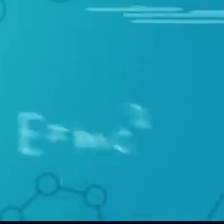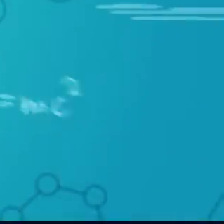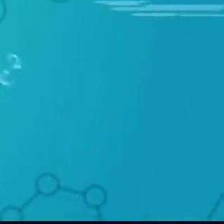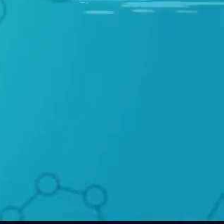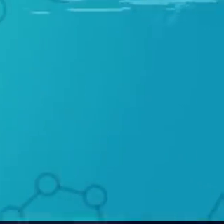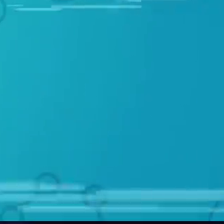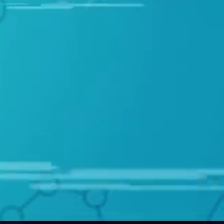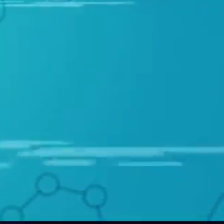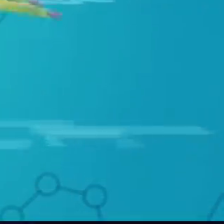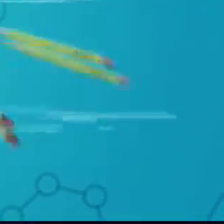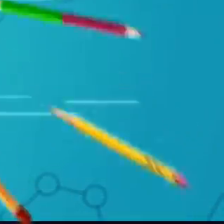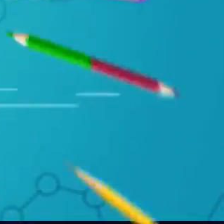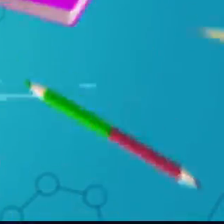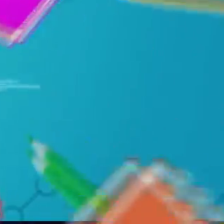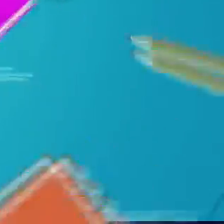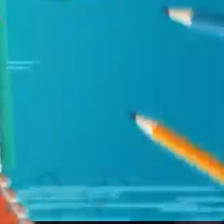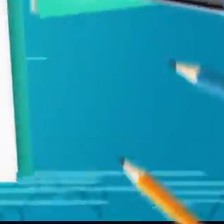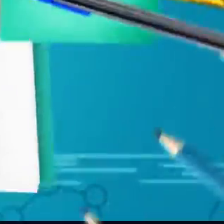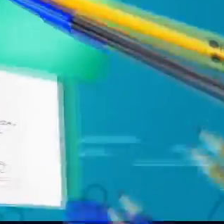olá